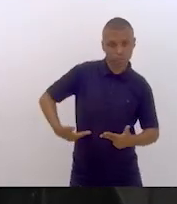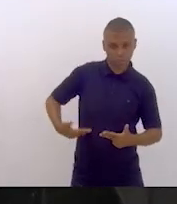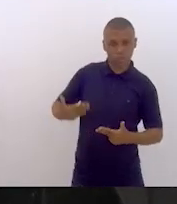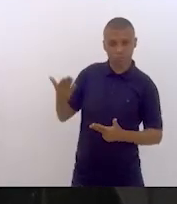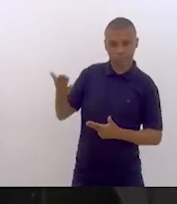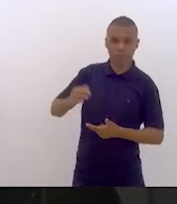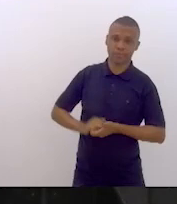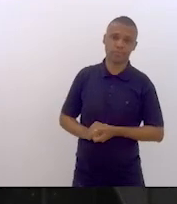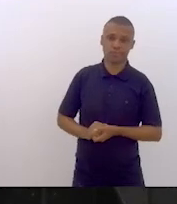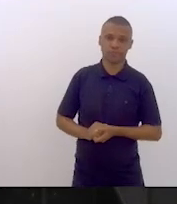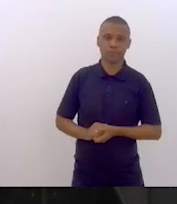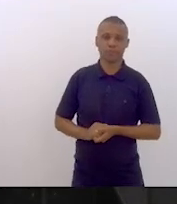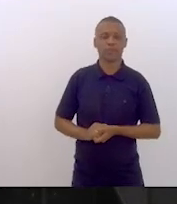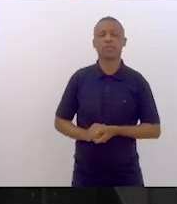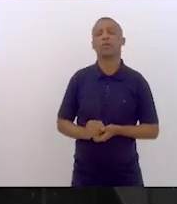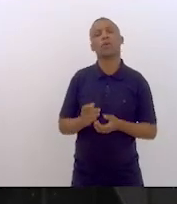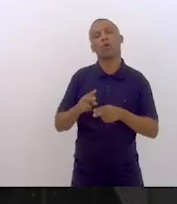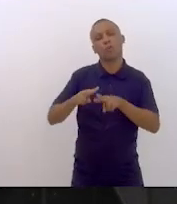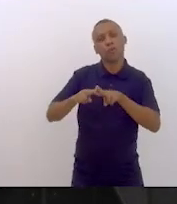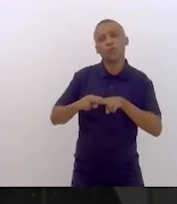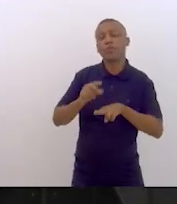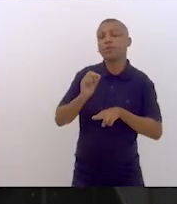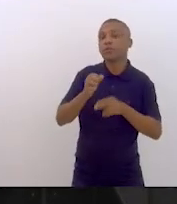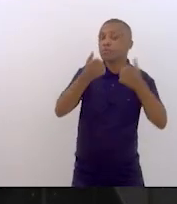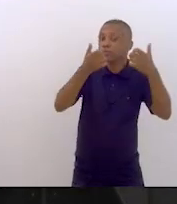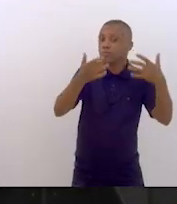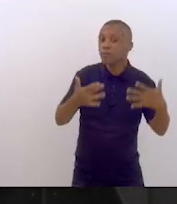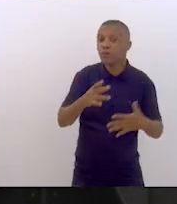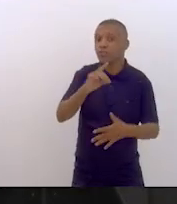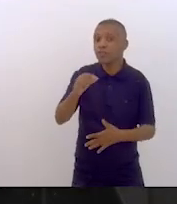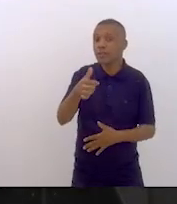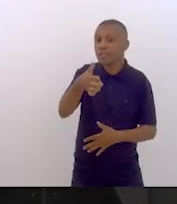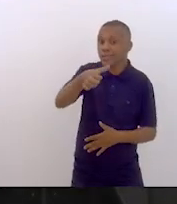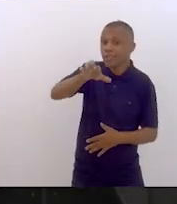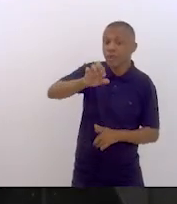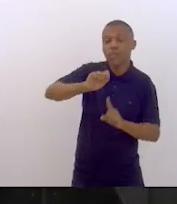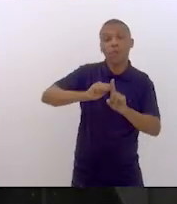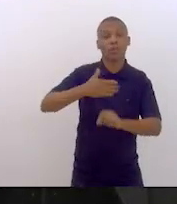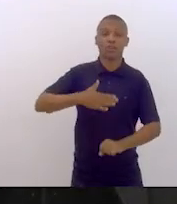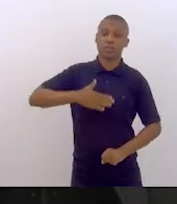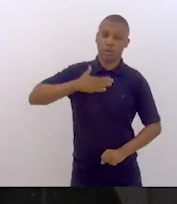em 19 de Agosto de 2022